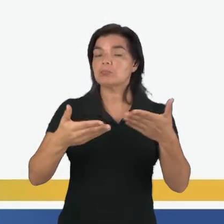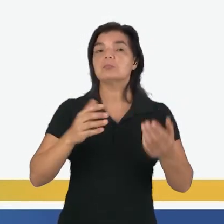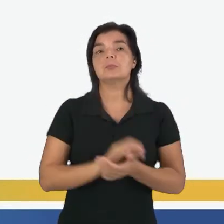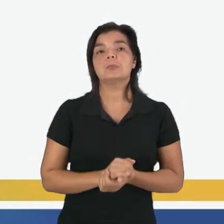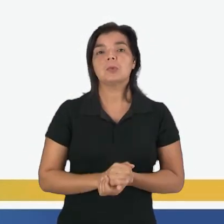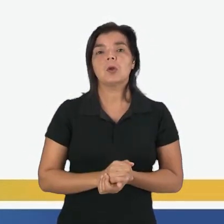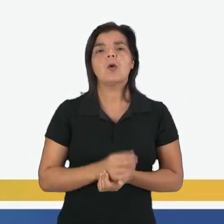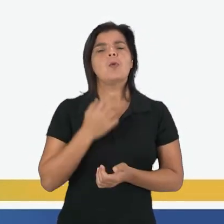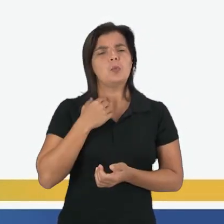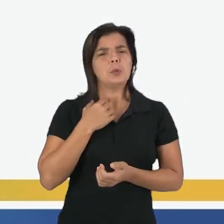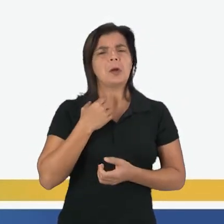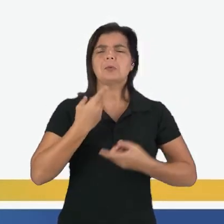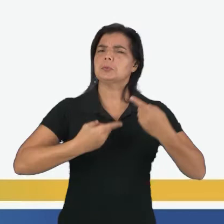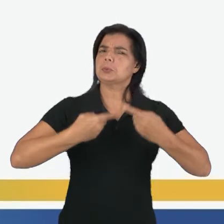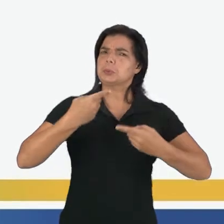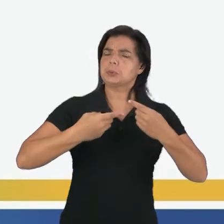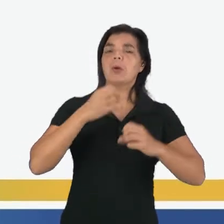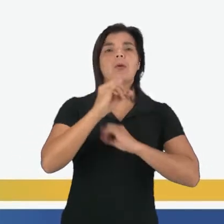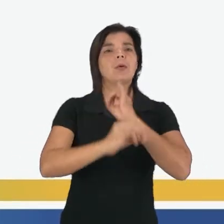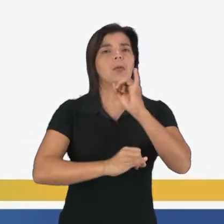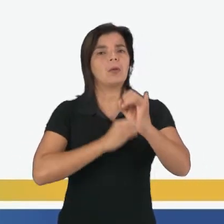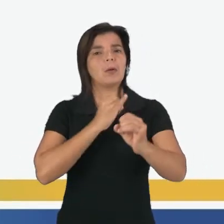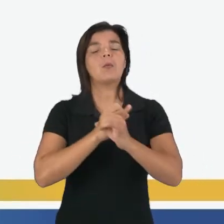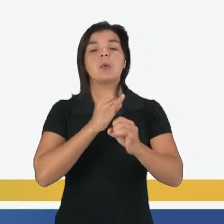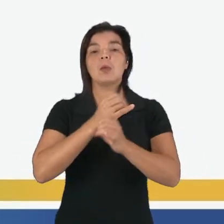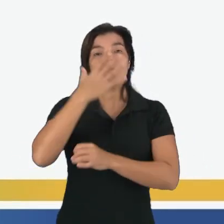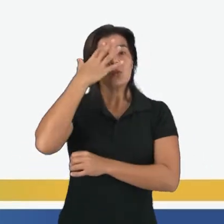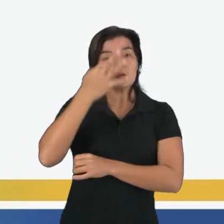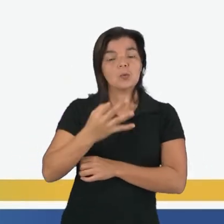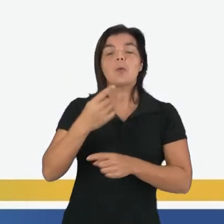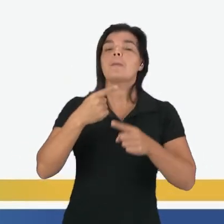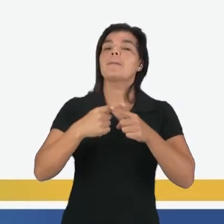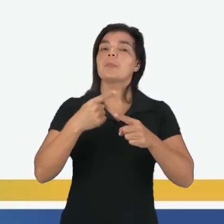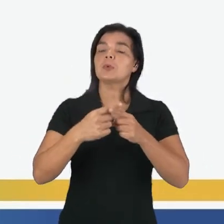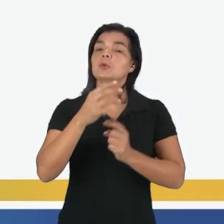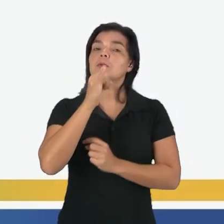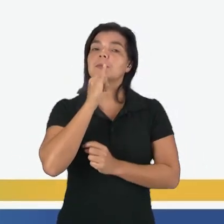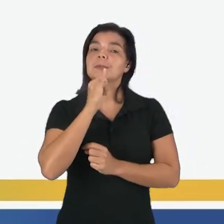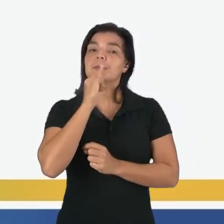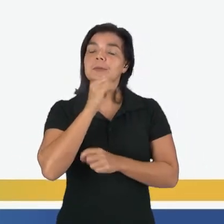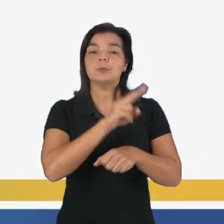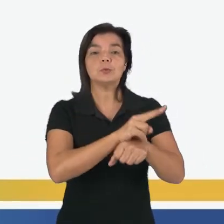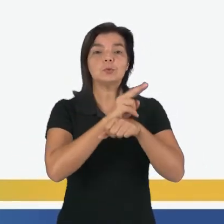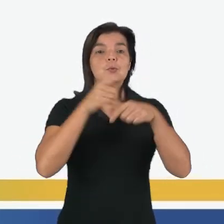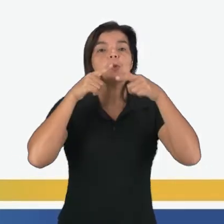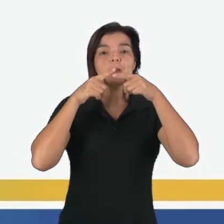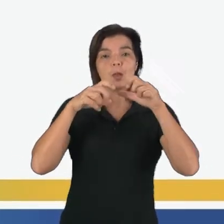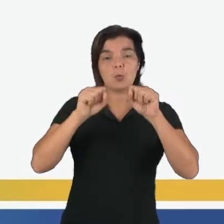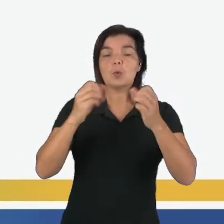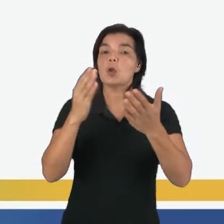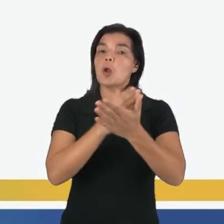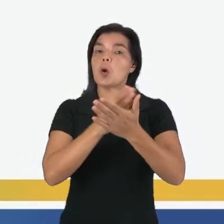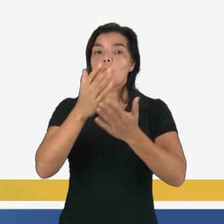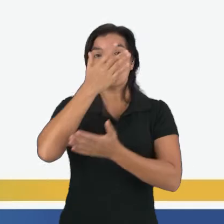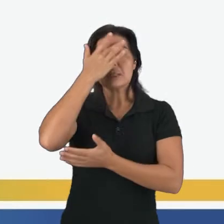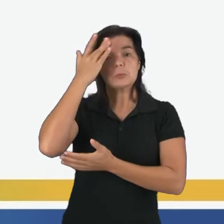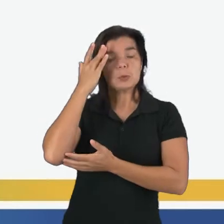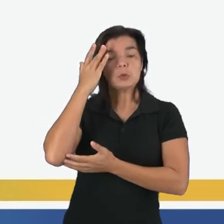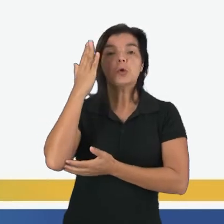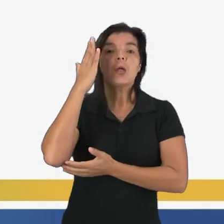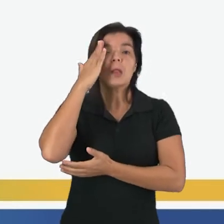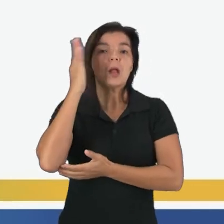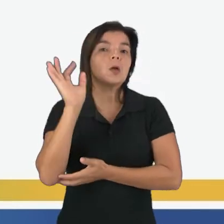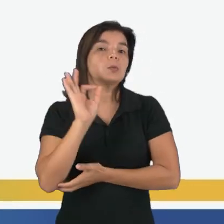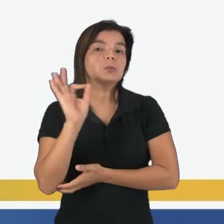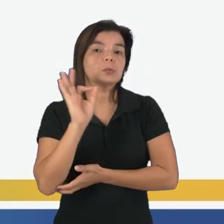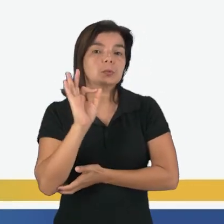e causou muita polêmica na internet, justamente por ser um exemplo de estrangeirismo e que algumas pessoas não entendem por